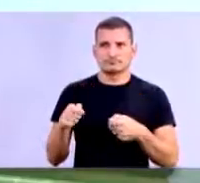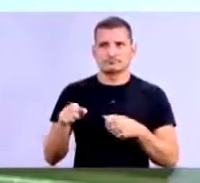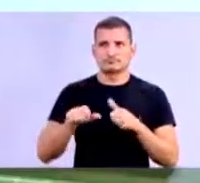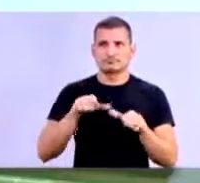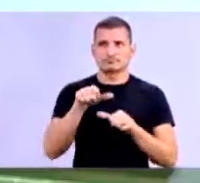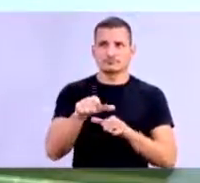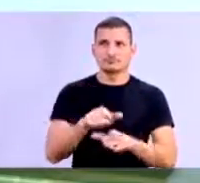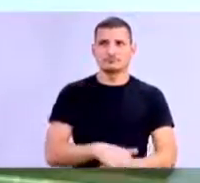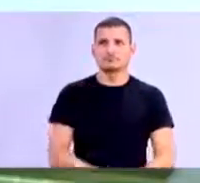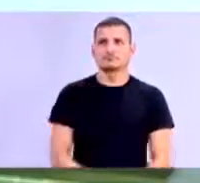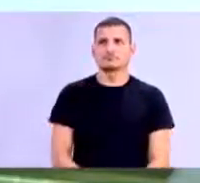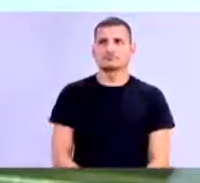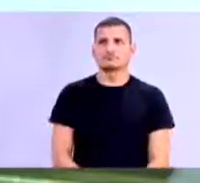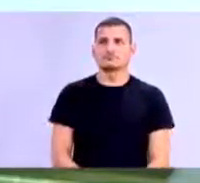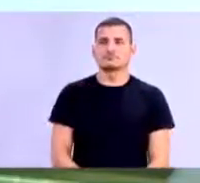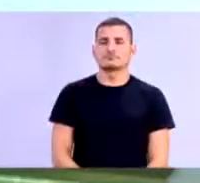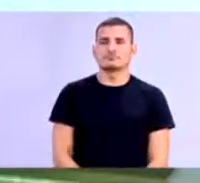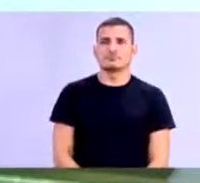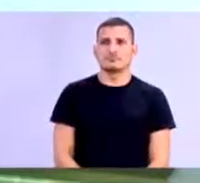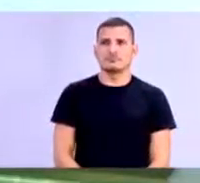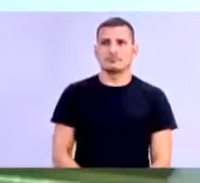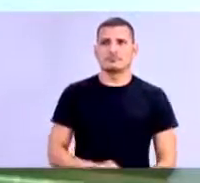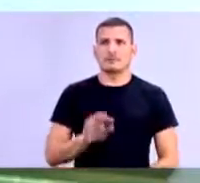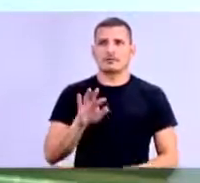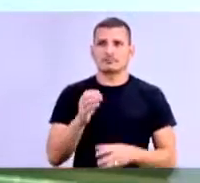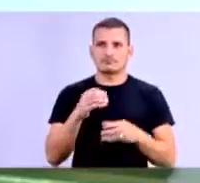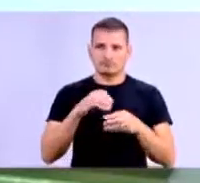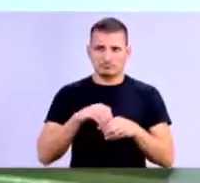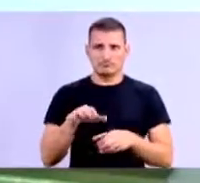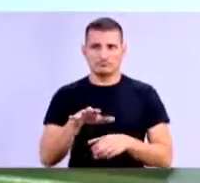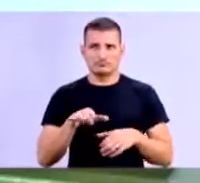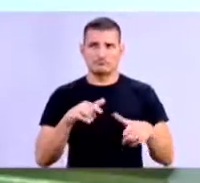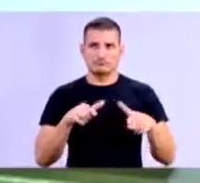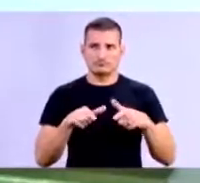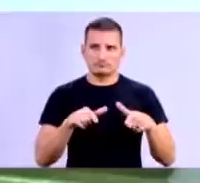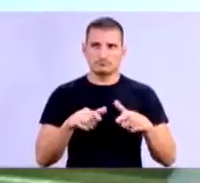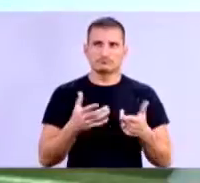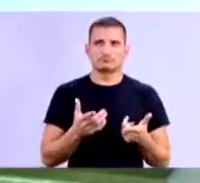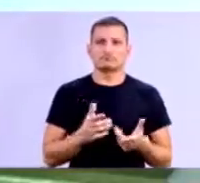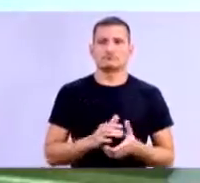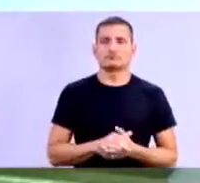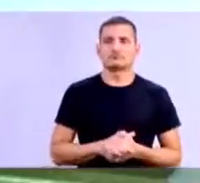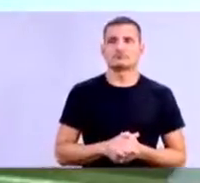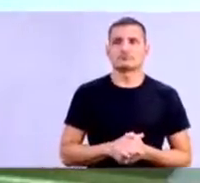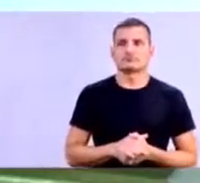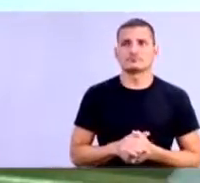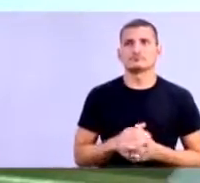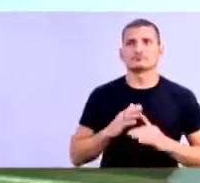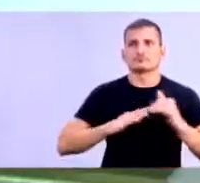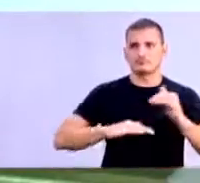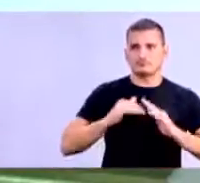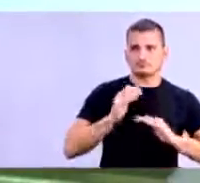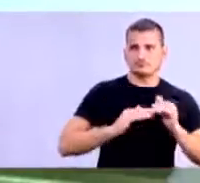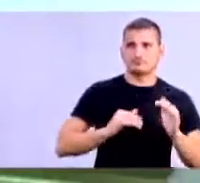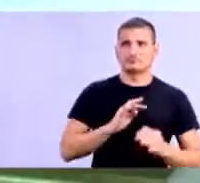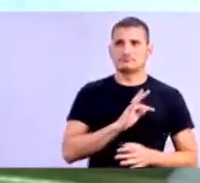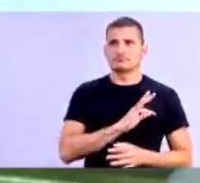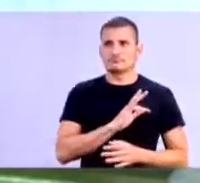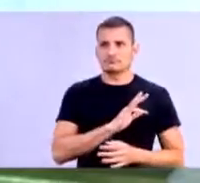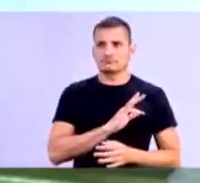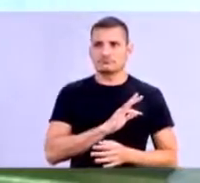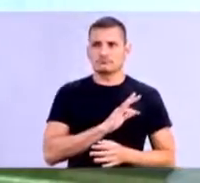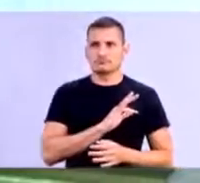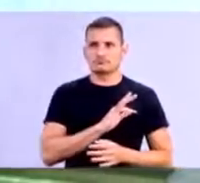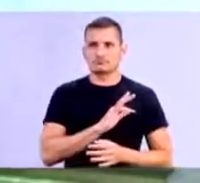mudar. Faz parte do nosso ambiente de trabalho, especialmente para o profissional técnico.